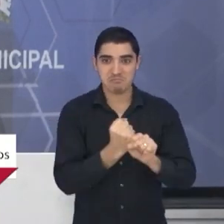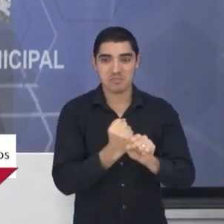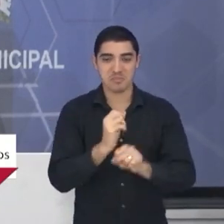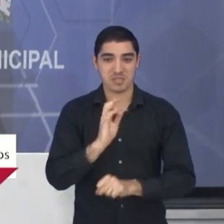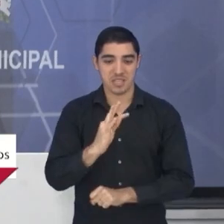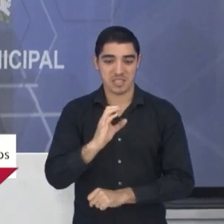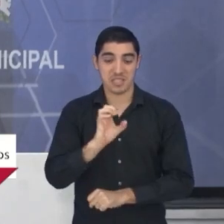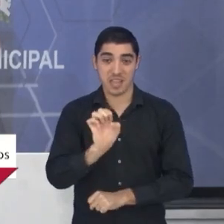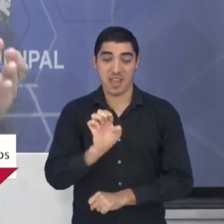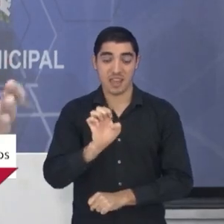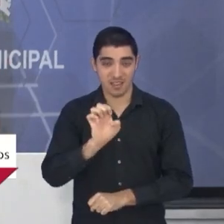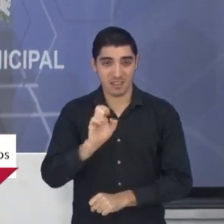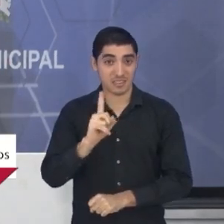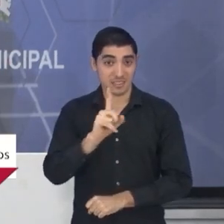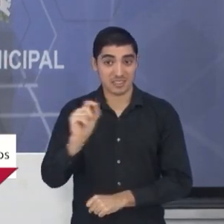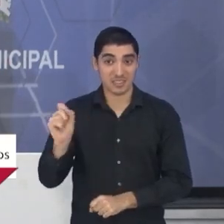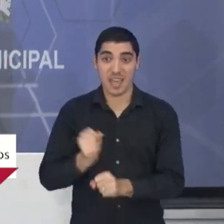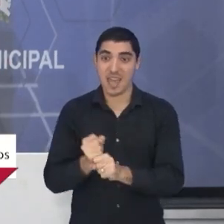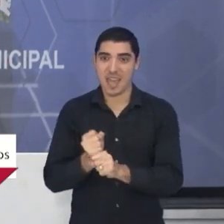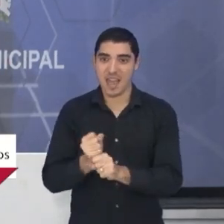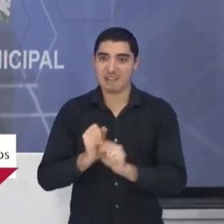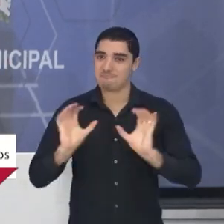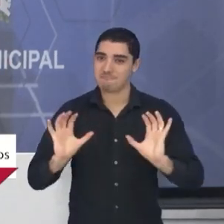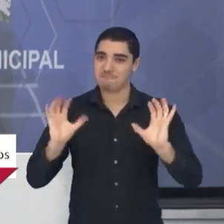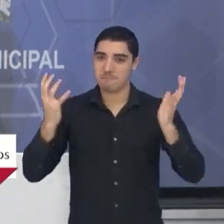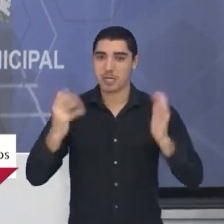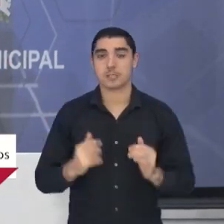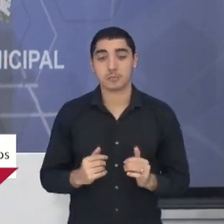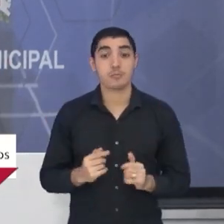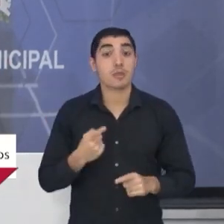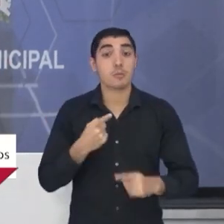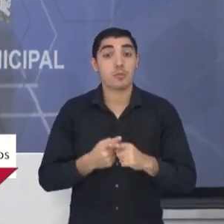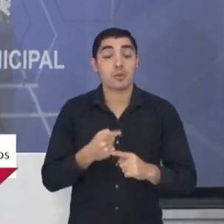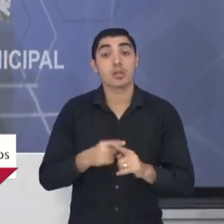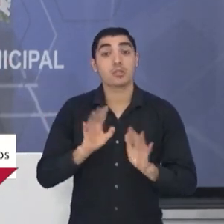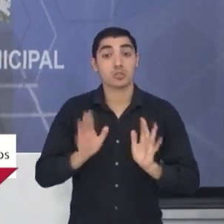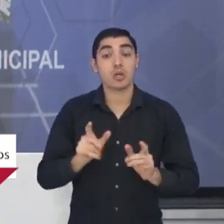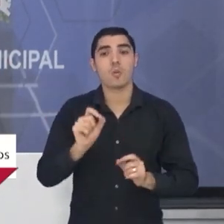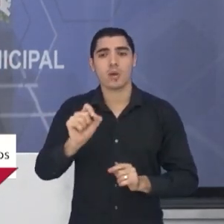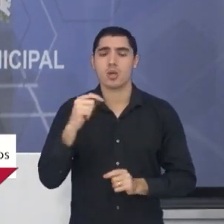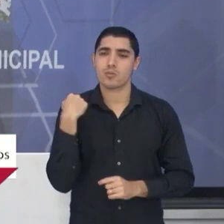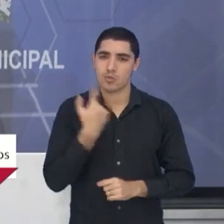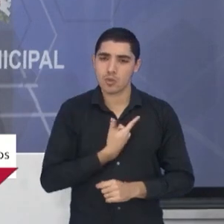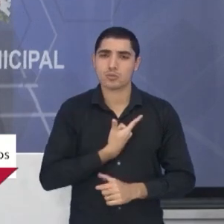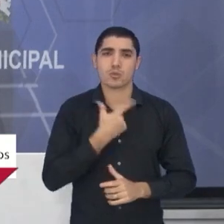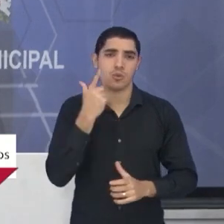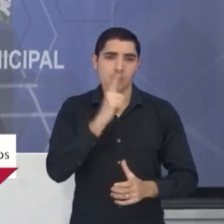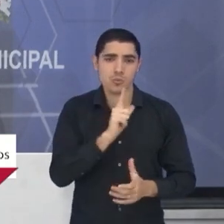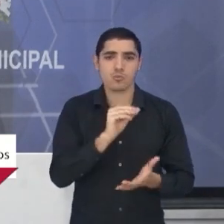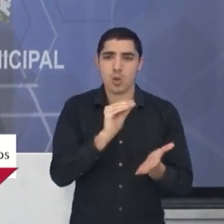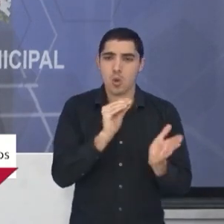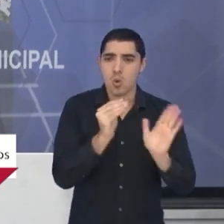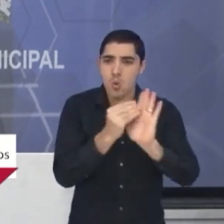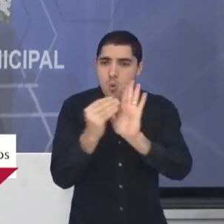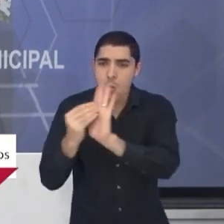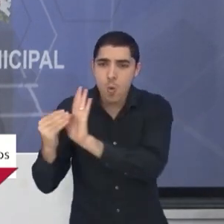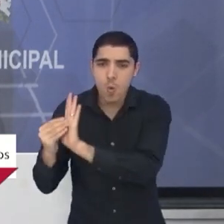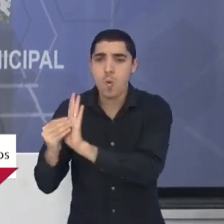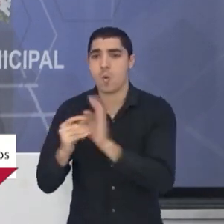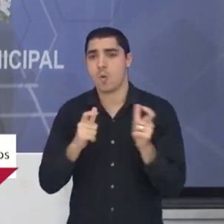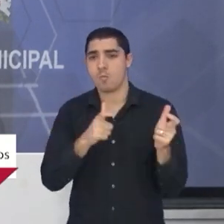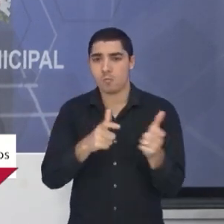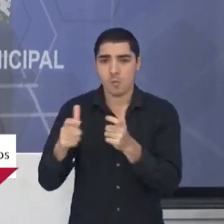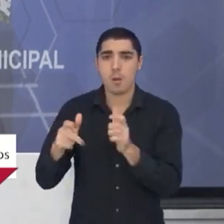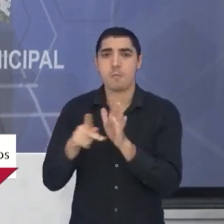nossas cidades onde contemplo as nossas unidades regionais de instalação de tótens eh que nós vamos tratar de objetivos de